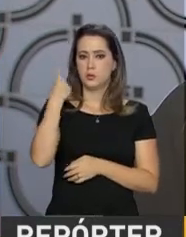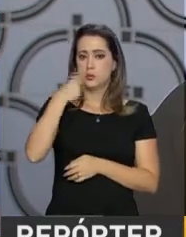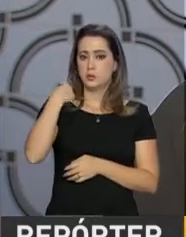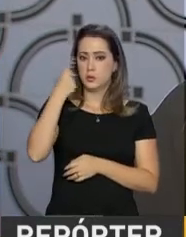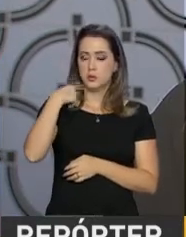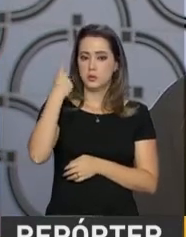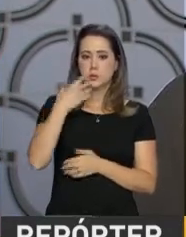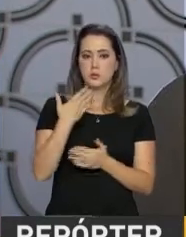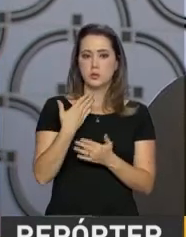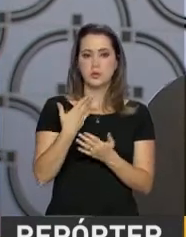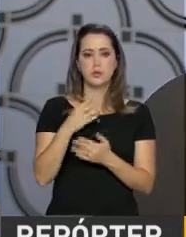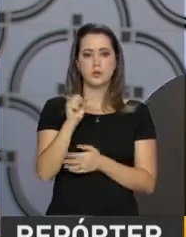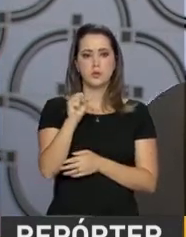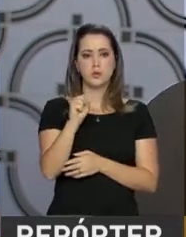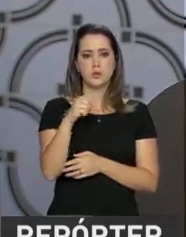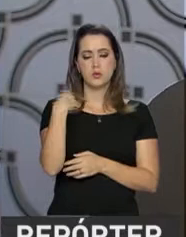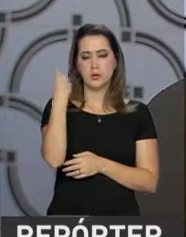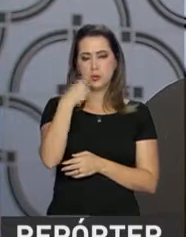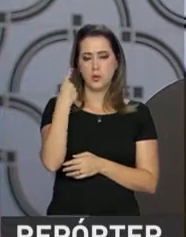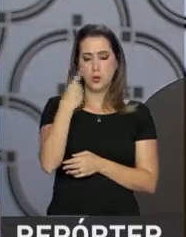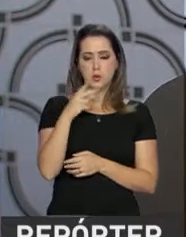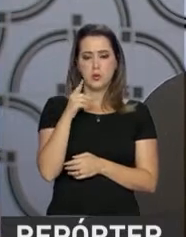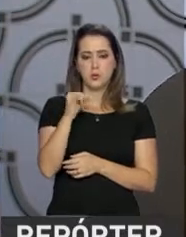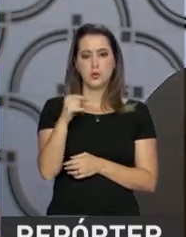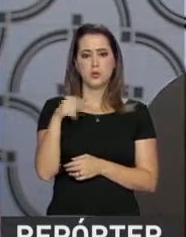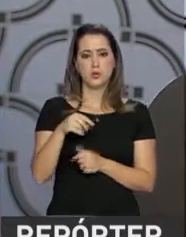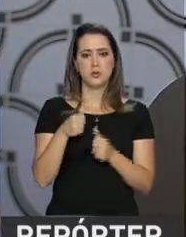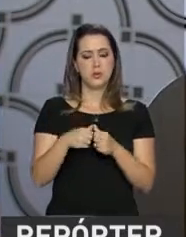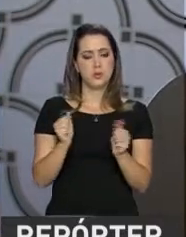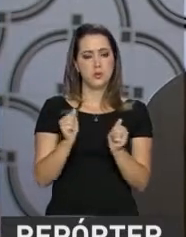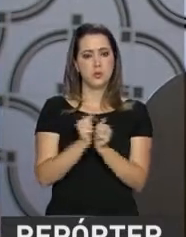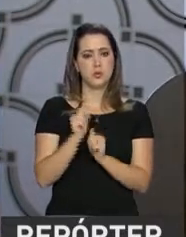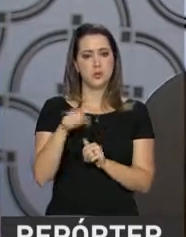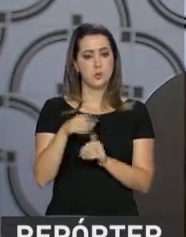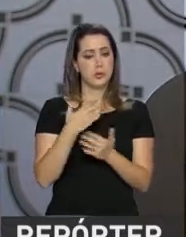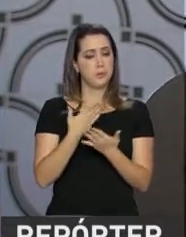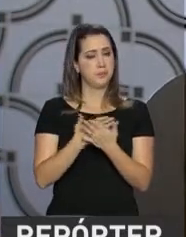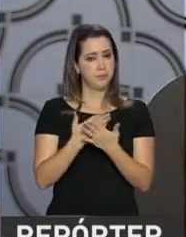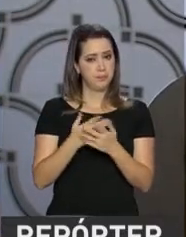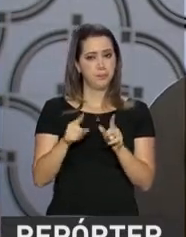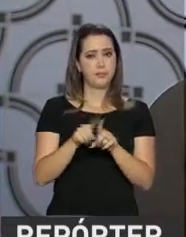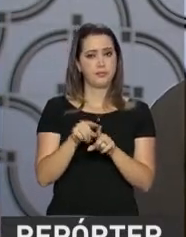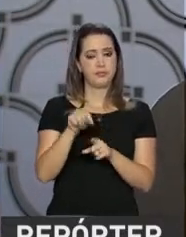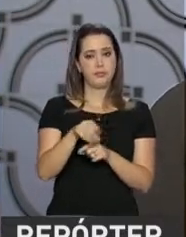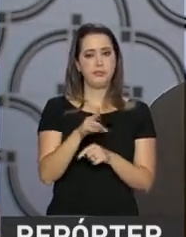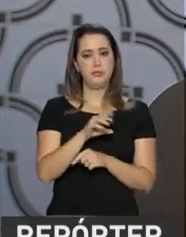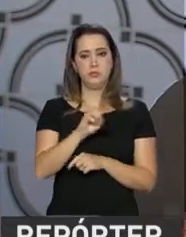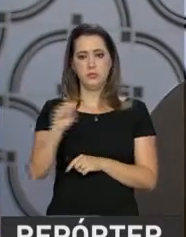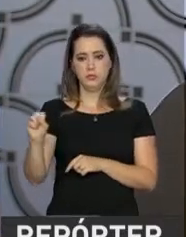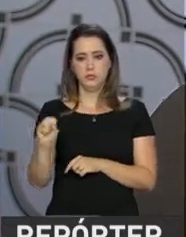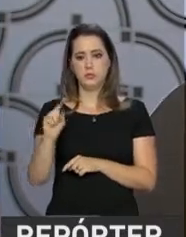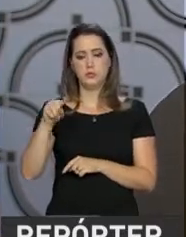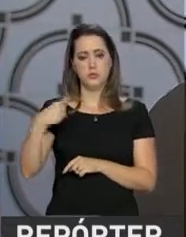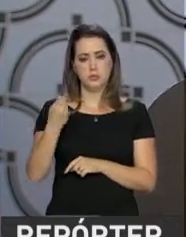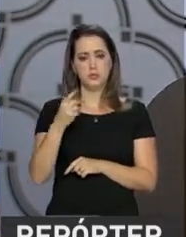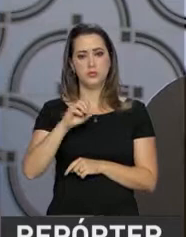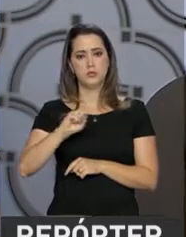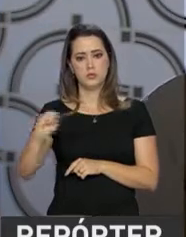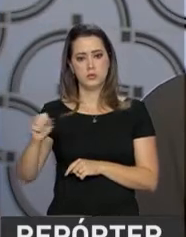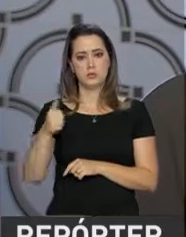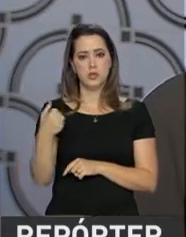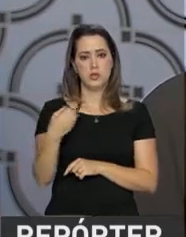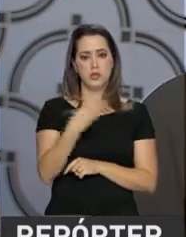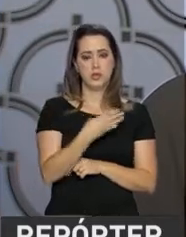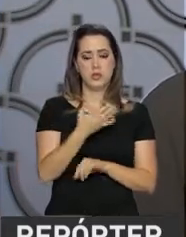de 8 horas diárias que a gente fica aqui. E a gente tem, nesse semestre, acredito que no próximo também,